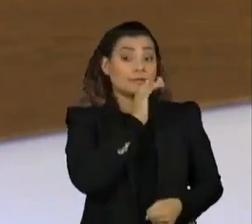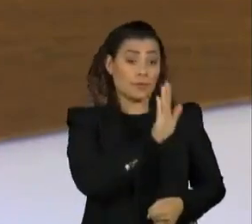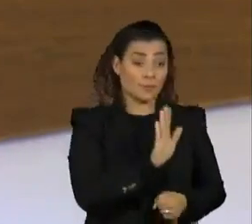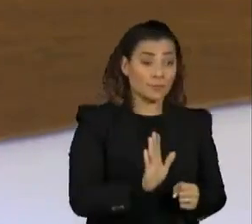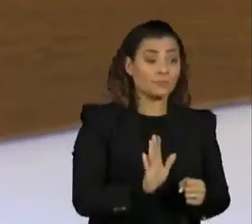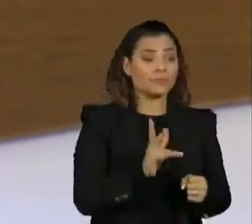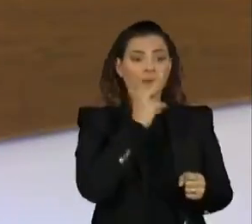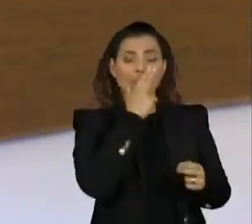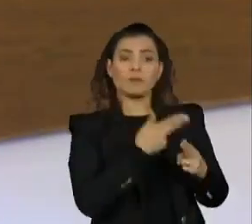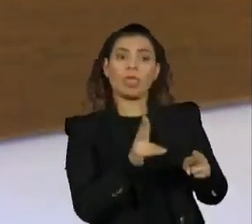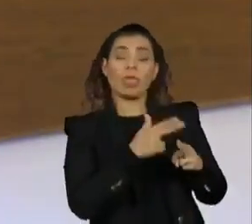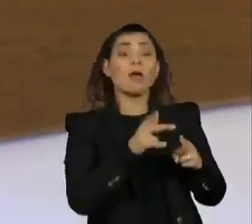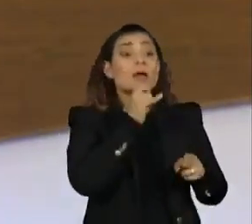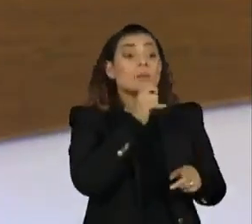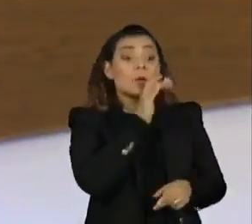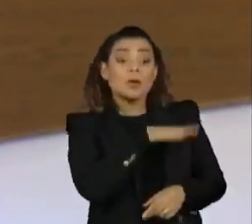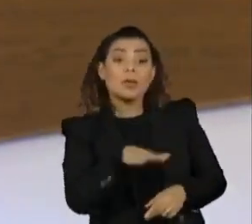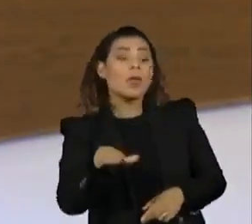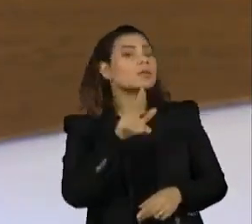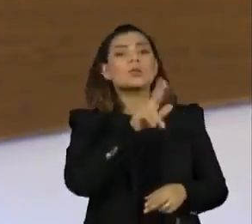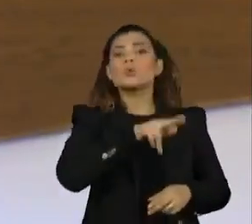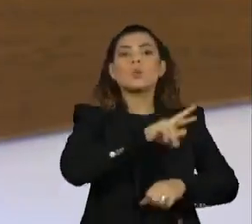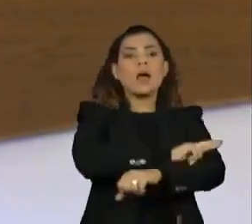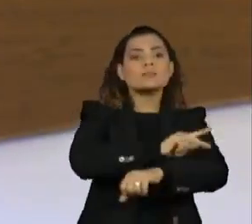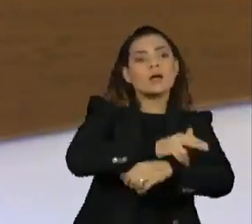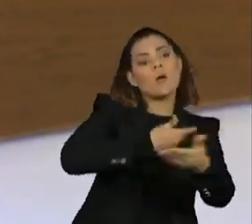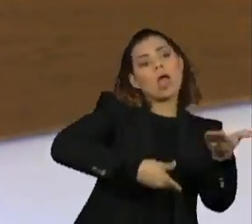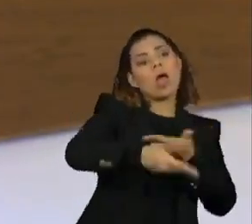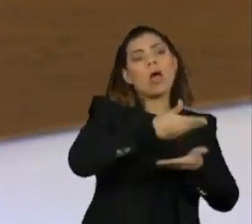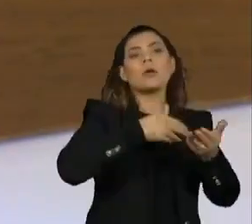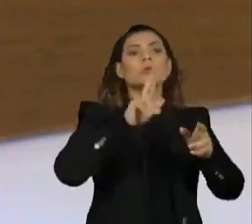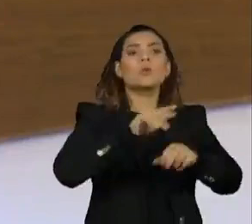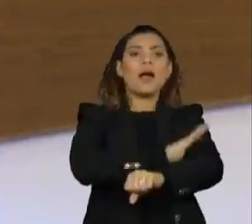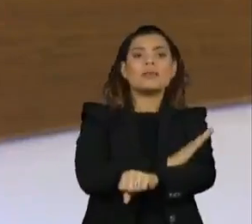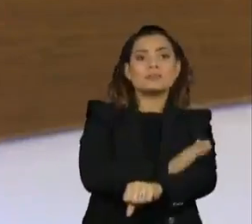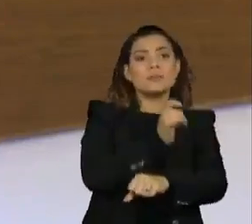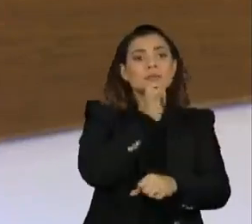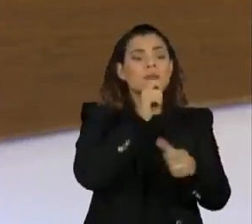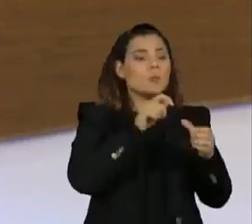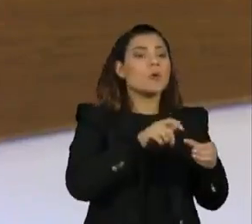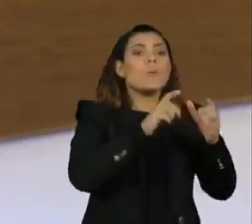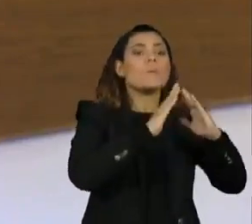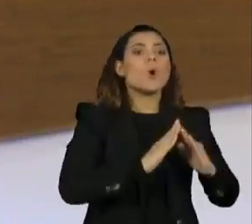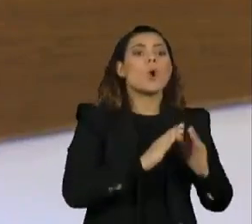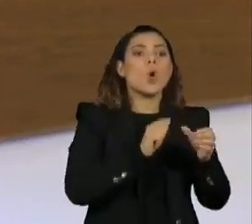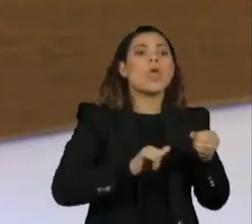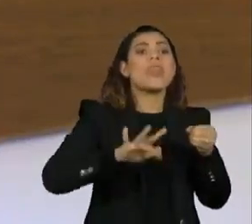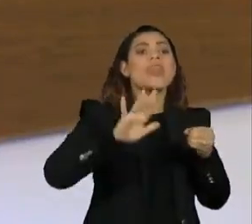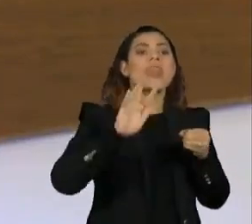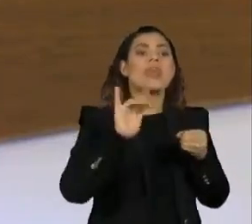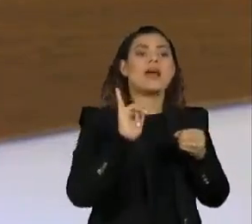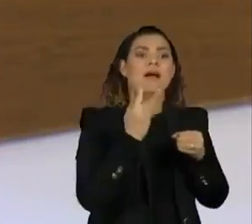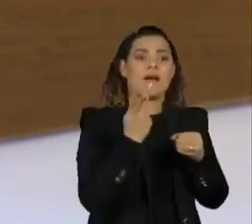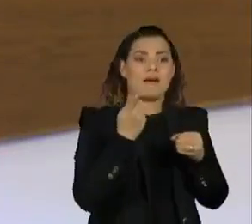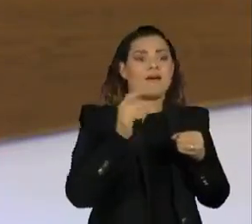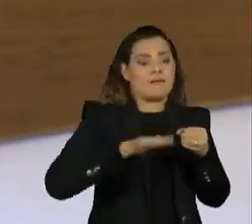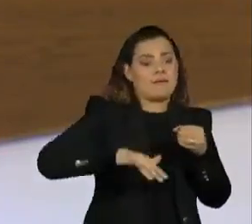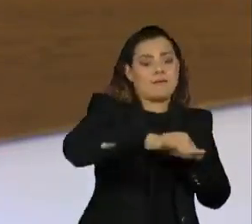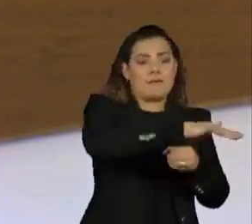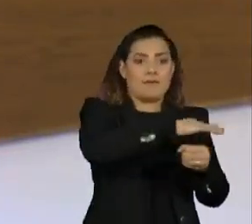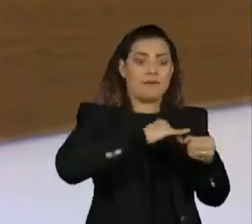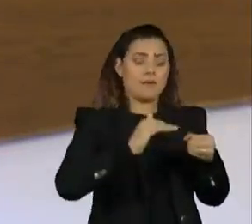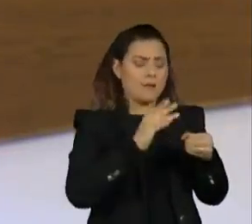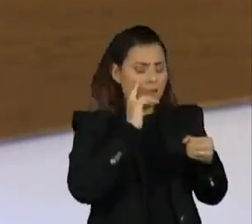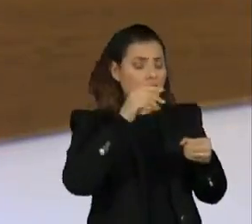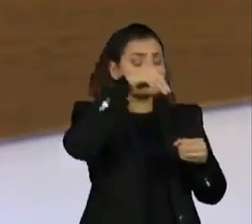se a gente pegar uma criança que nunca teve contato com viés racial ou racismo, que sempre morou numa ilha, pensar ela e colocar na sociedade brasileira, rapidamente